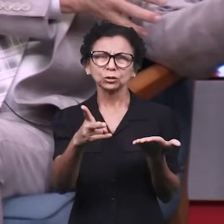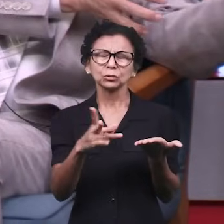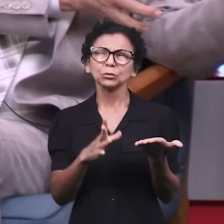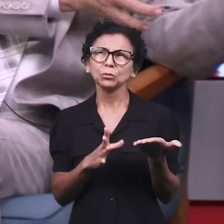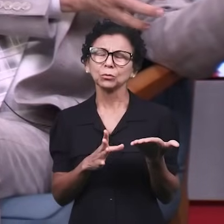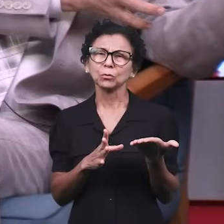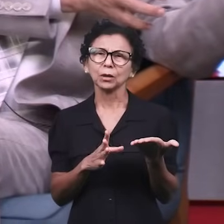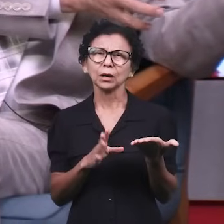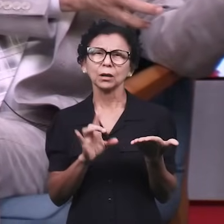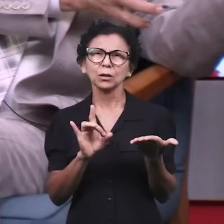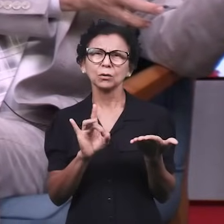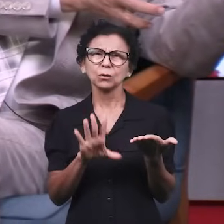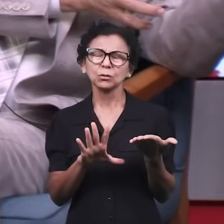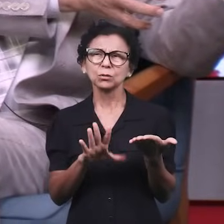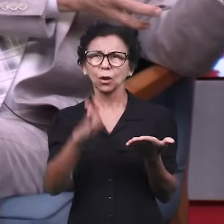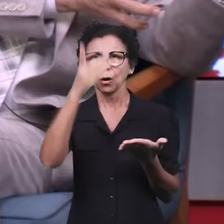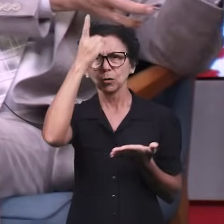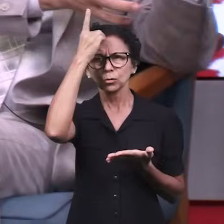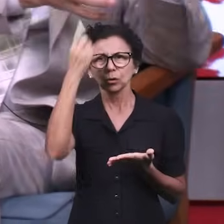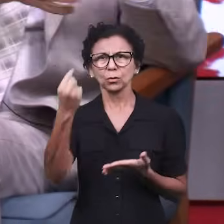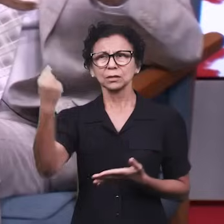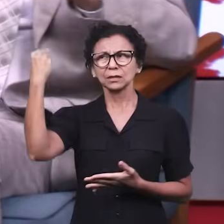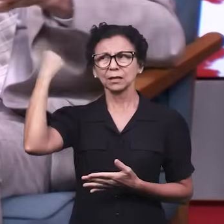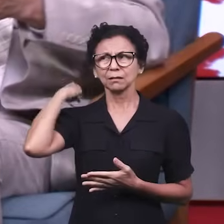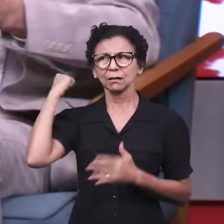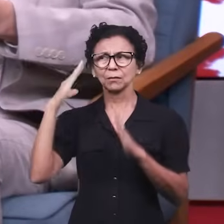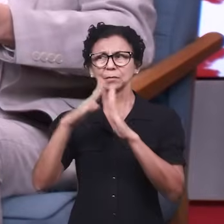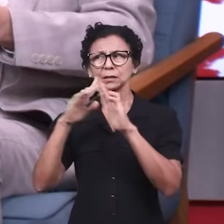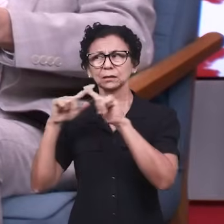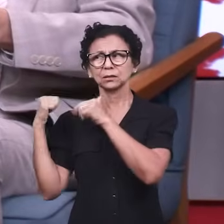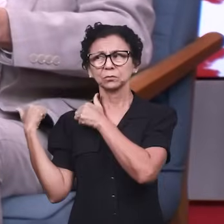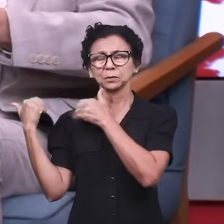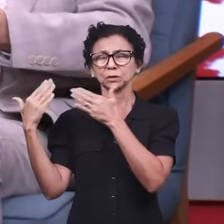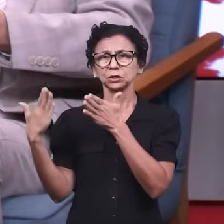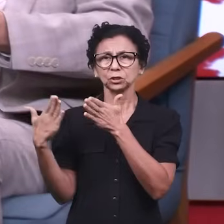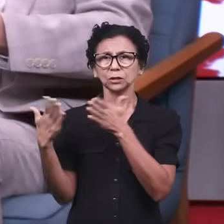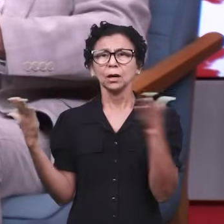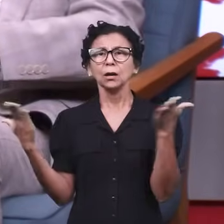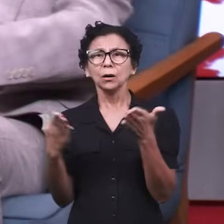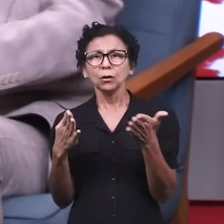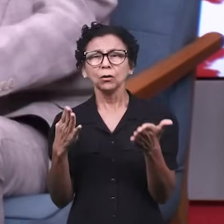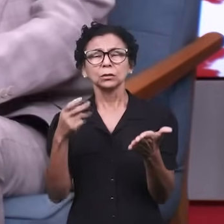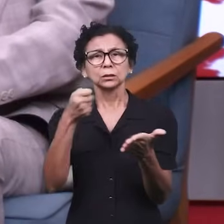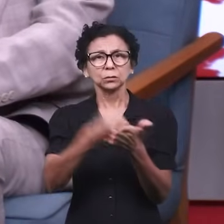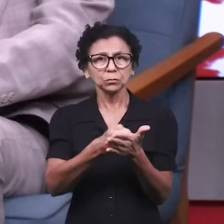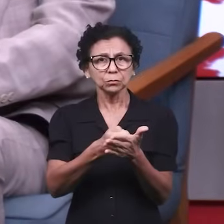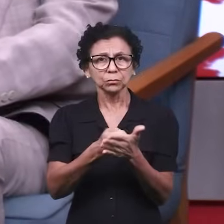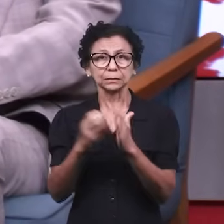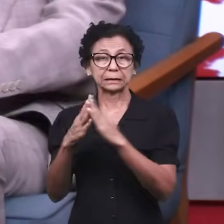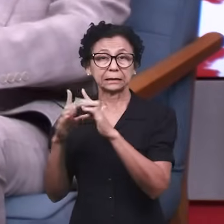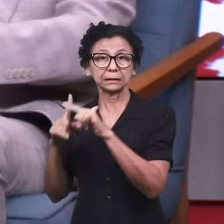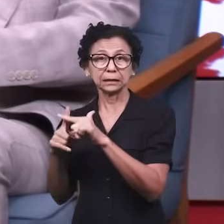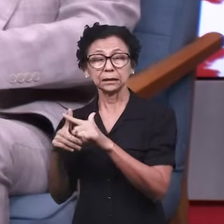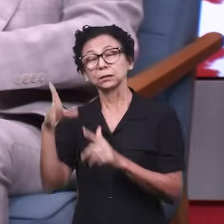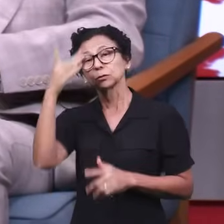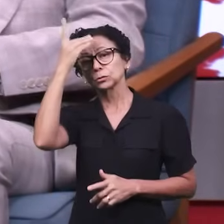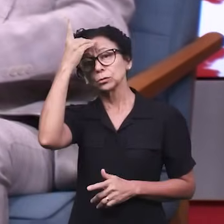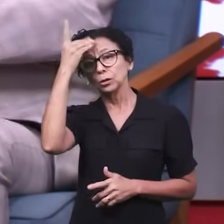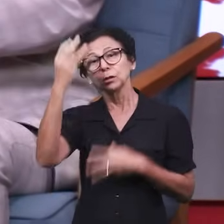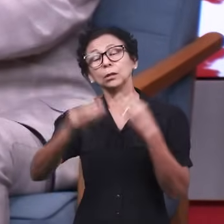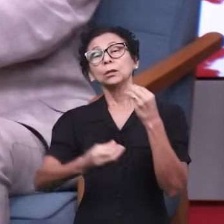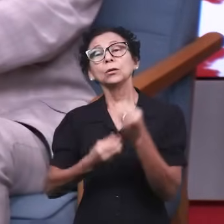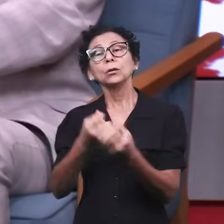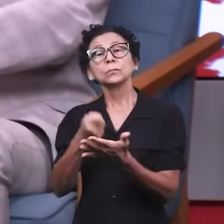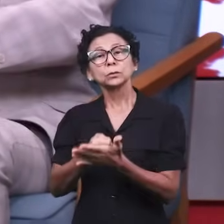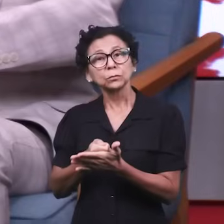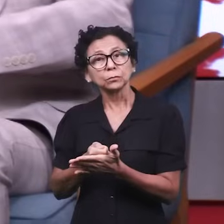dons espirituais foram só para a igreja primitiva? Os dons existem hoje? Eles acontecem hoje na vida da igreja? Como é que